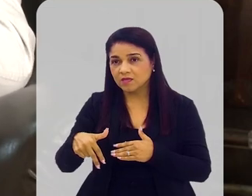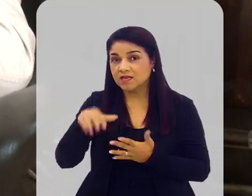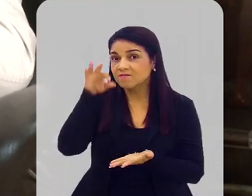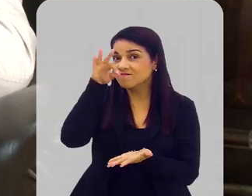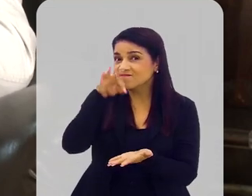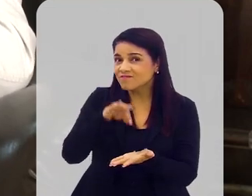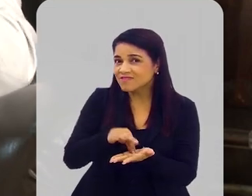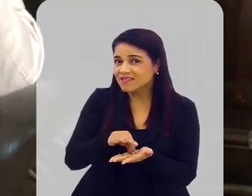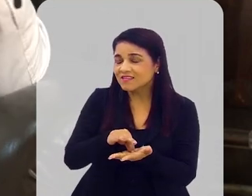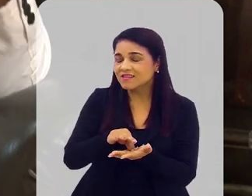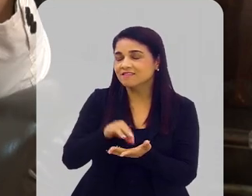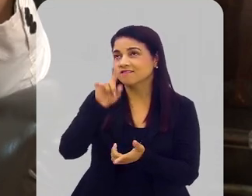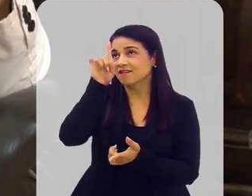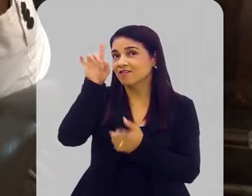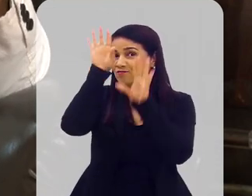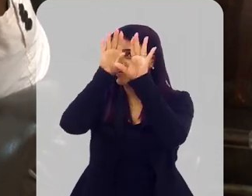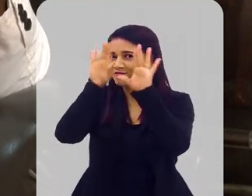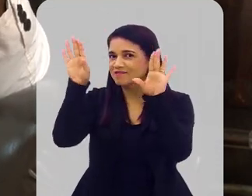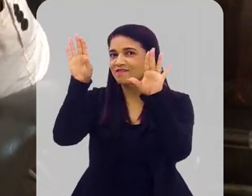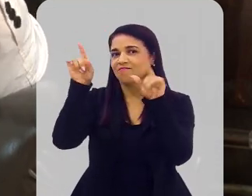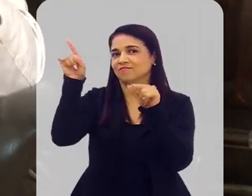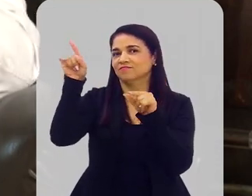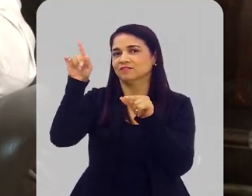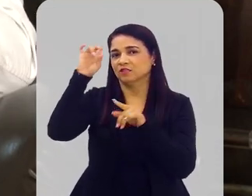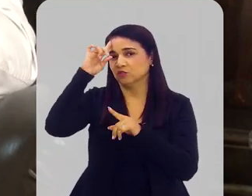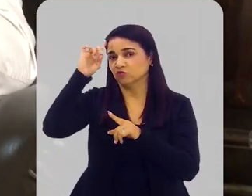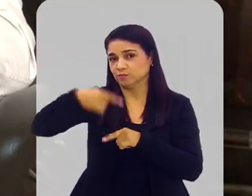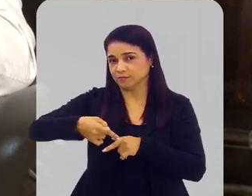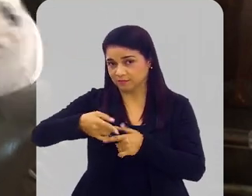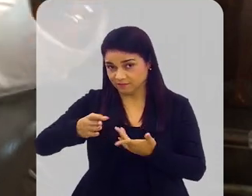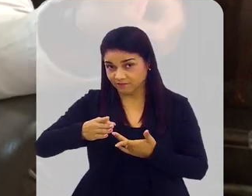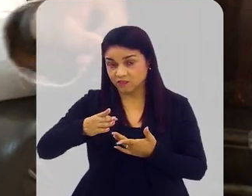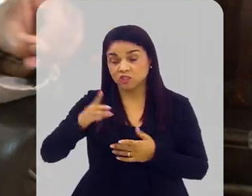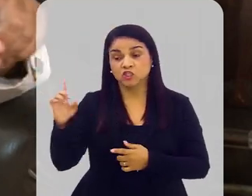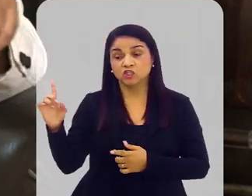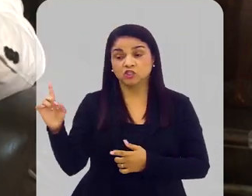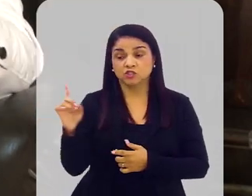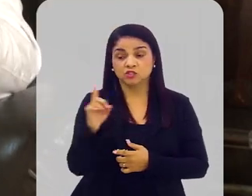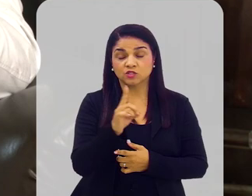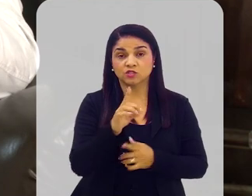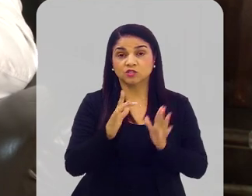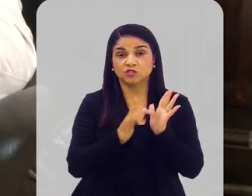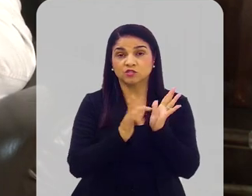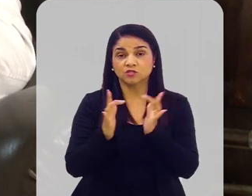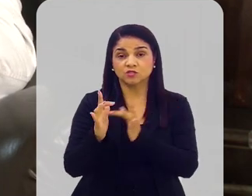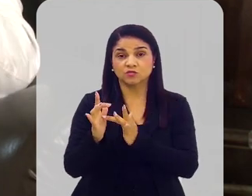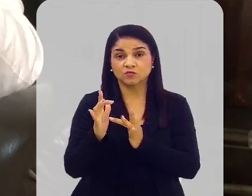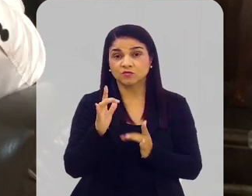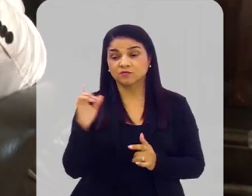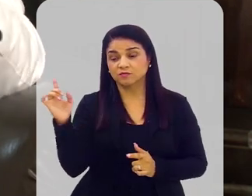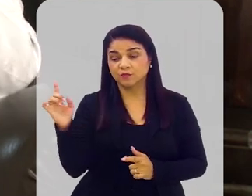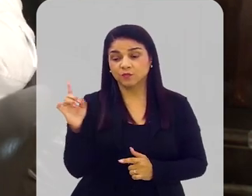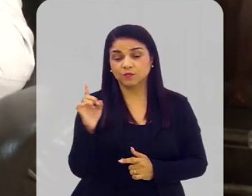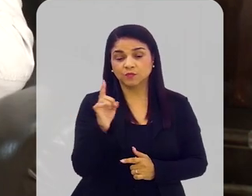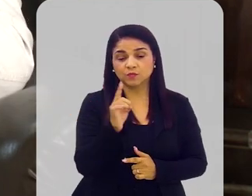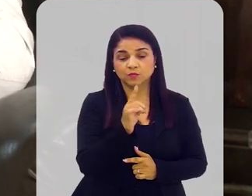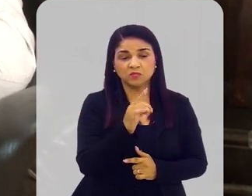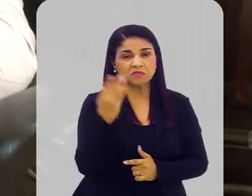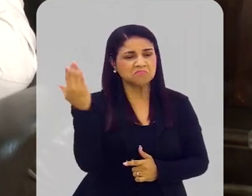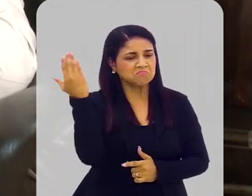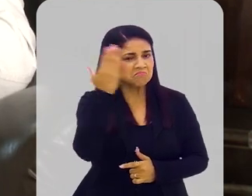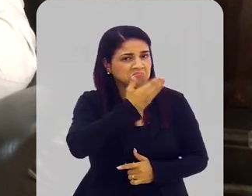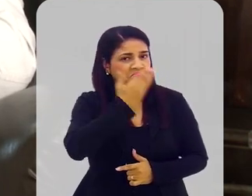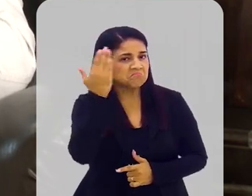era um fato. É porque as comportas eram abertas lá em cima. Mas isso não importa. Jesus passou no meio de todos e ninguém o